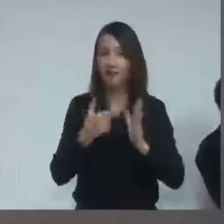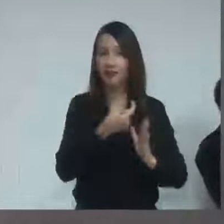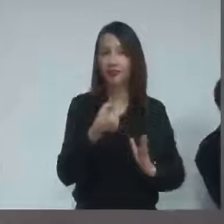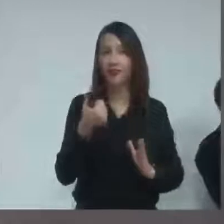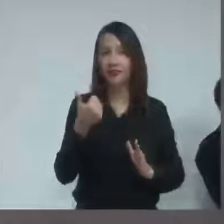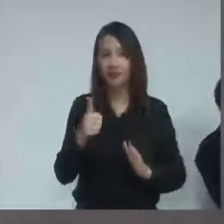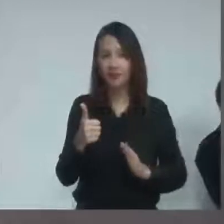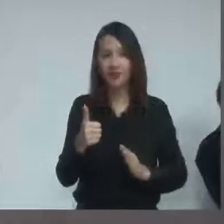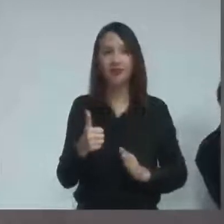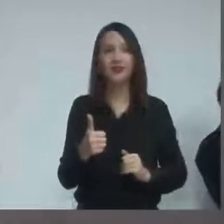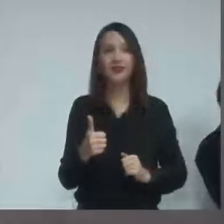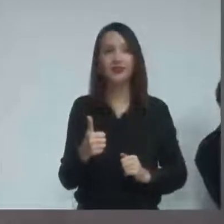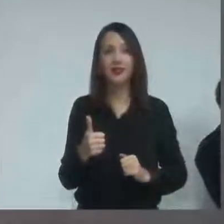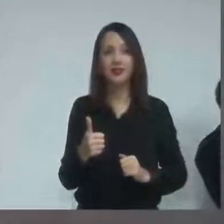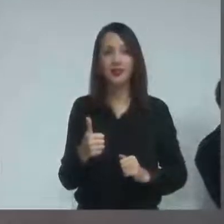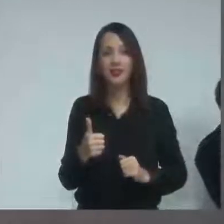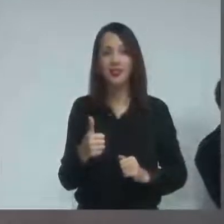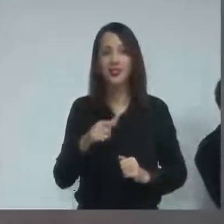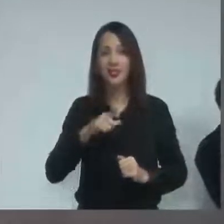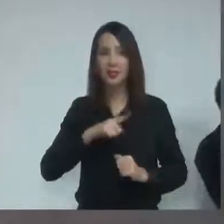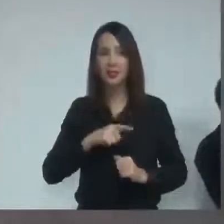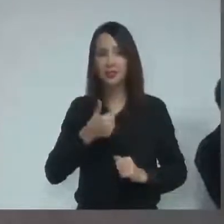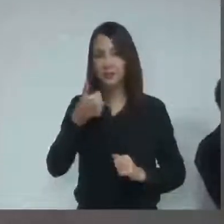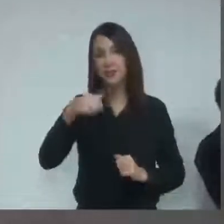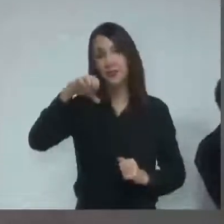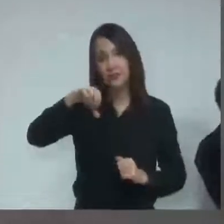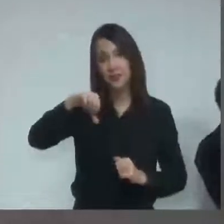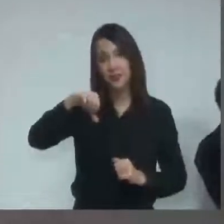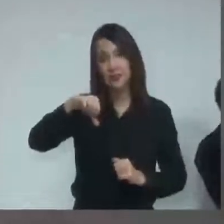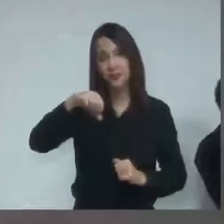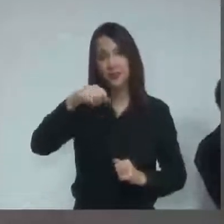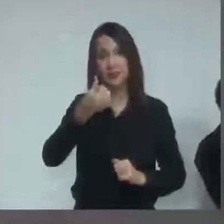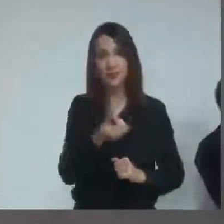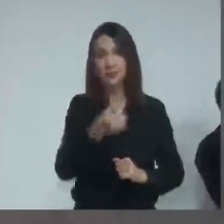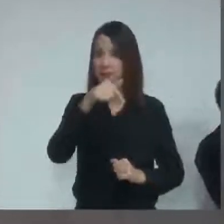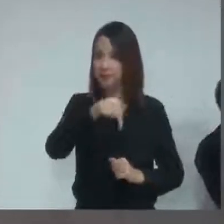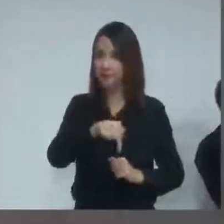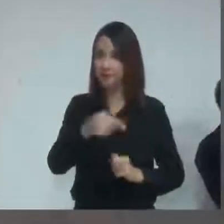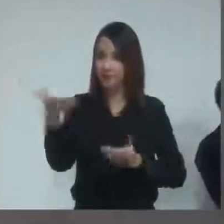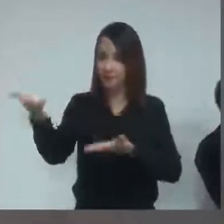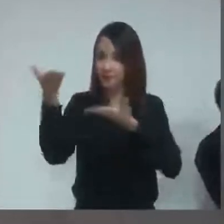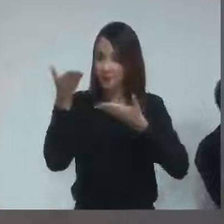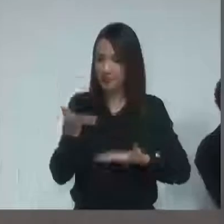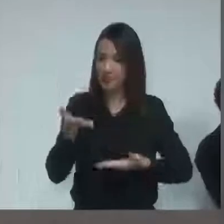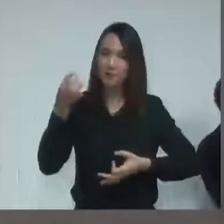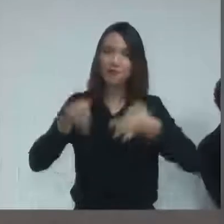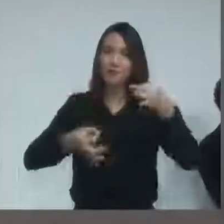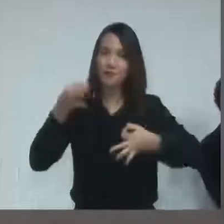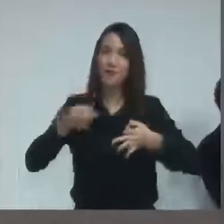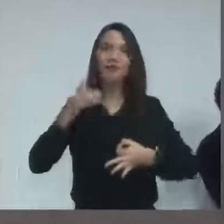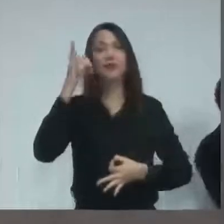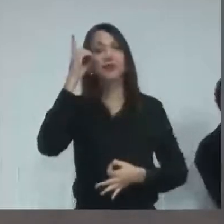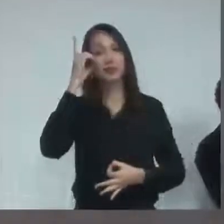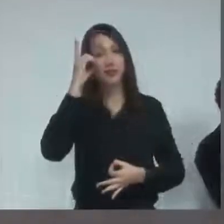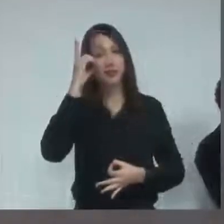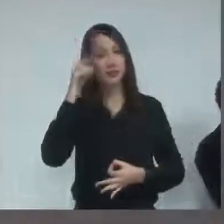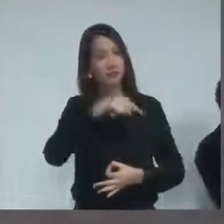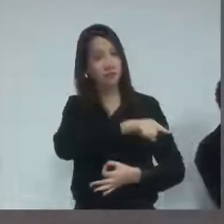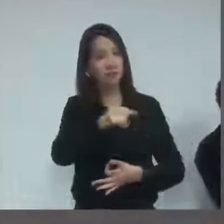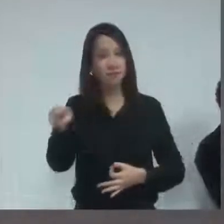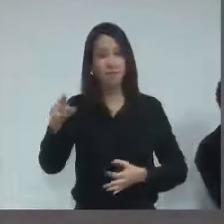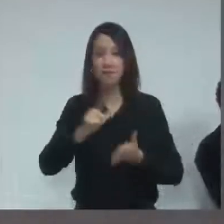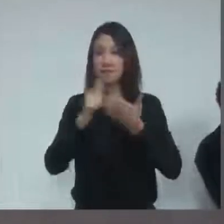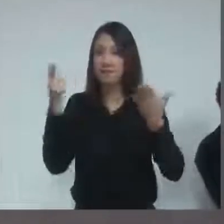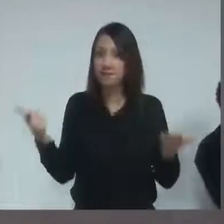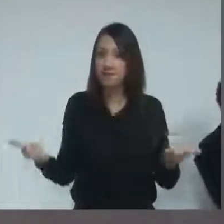de 1967. Quando foi acolhido, ou quando estava sendo julgado o processo da Dilma, os diversos